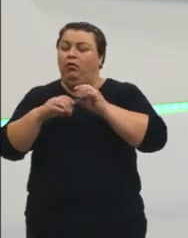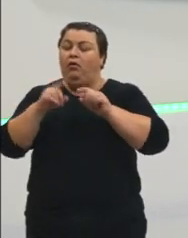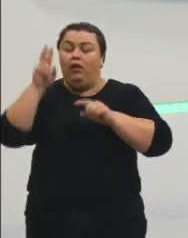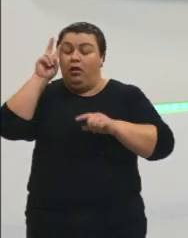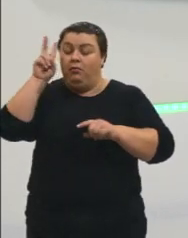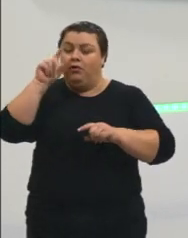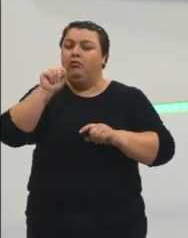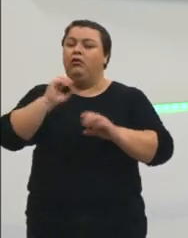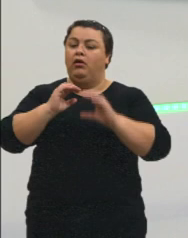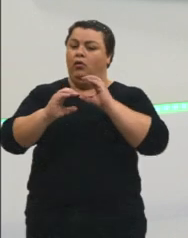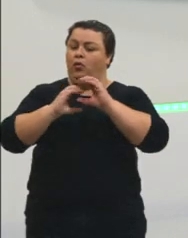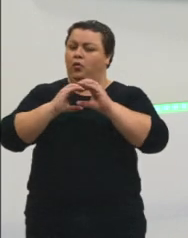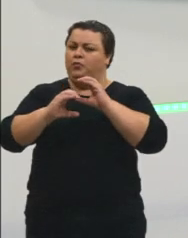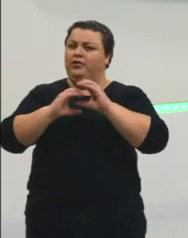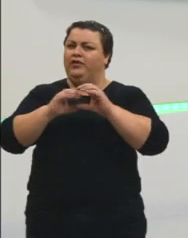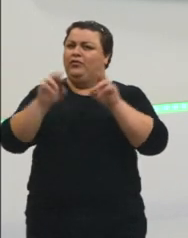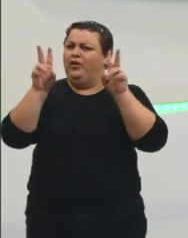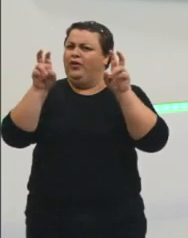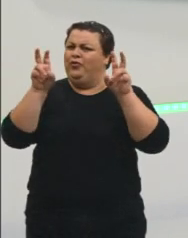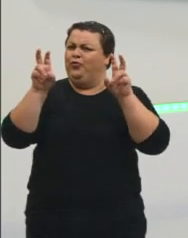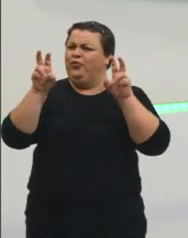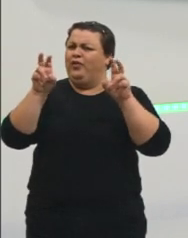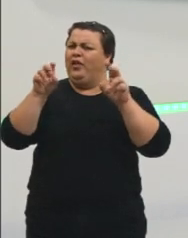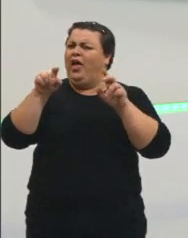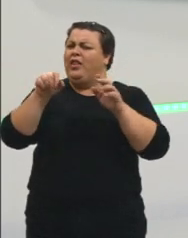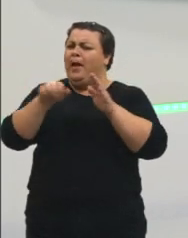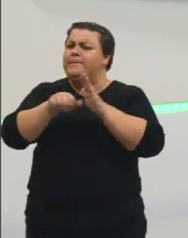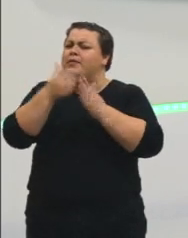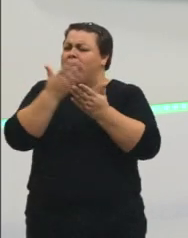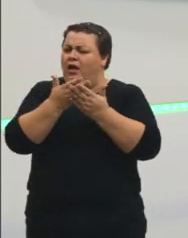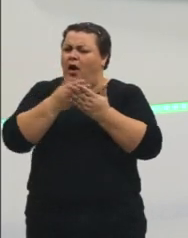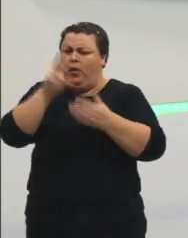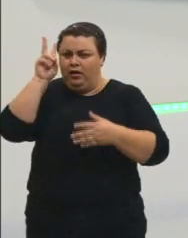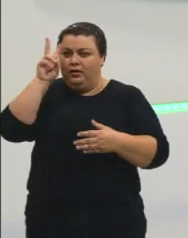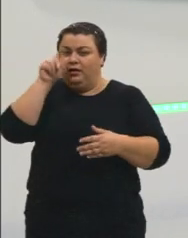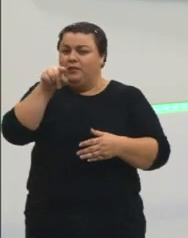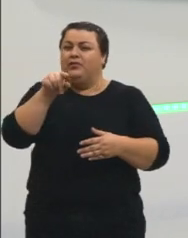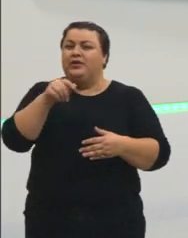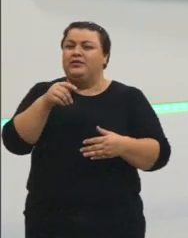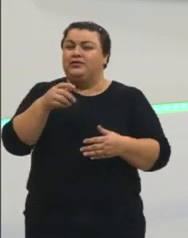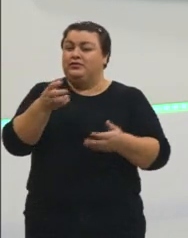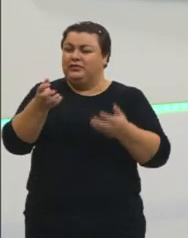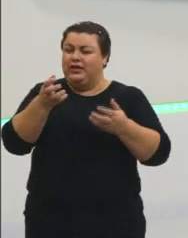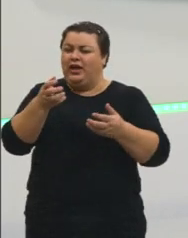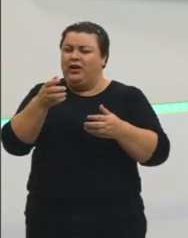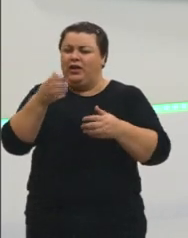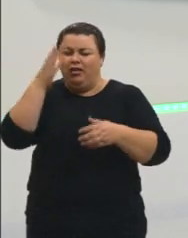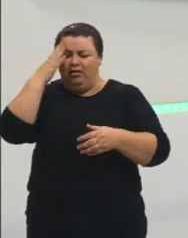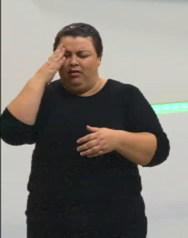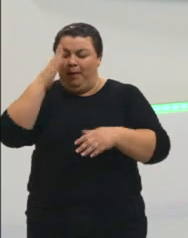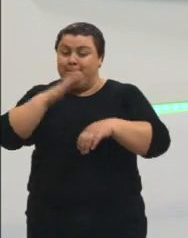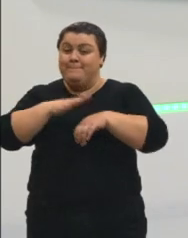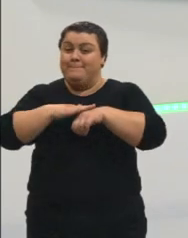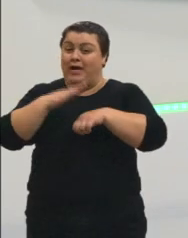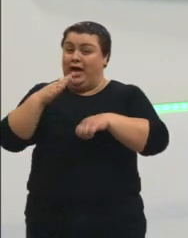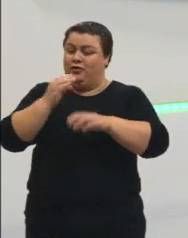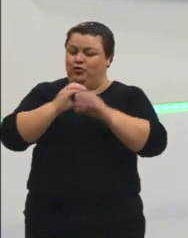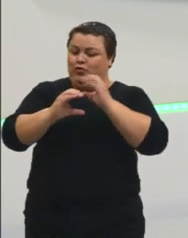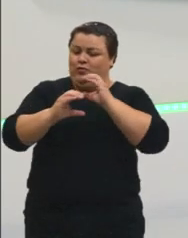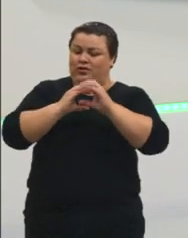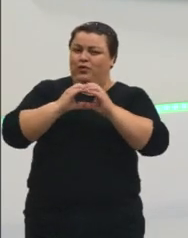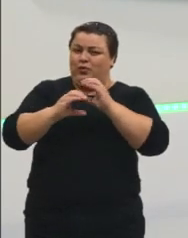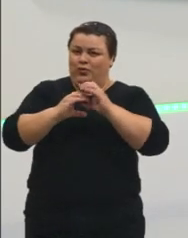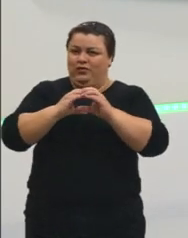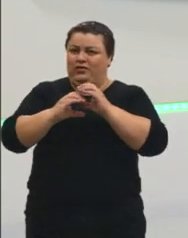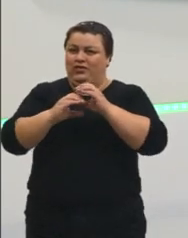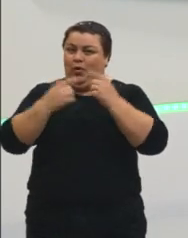comunicação é o assunto rada nossa primeira aula né então se vocês querem entender um pouquinho mais sobre comunicação e